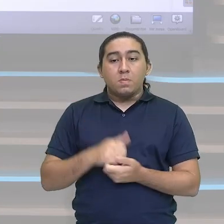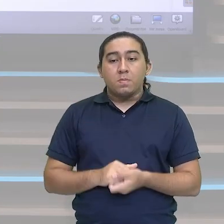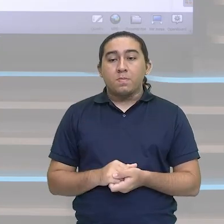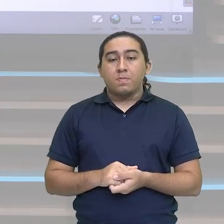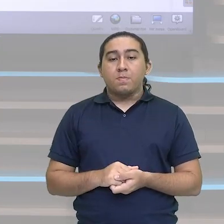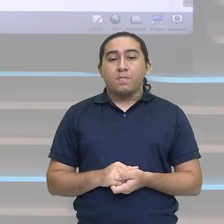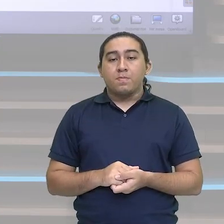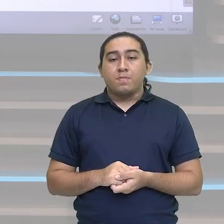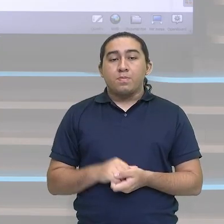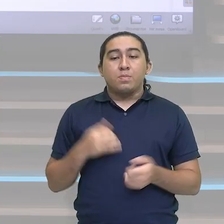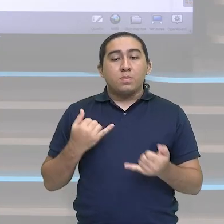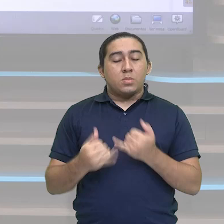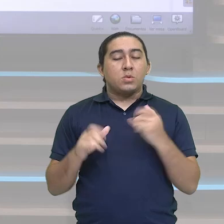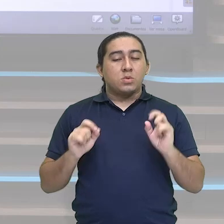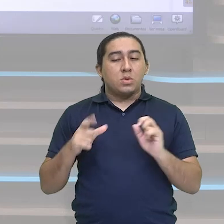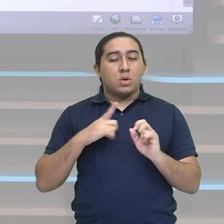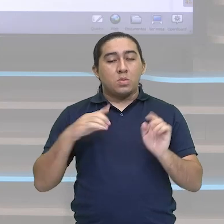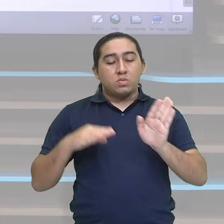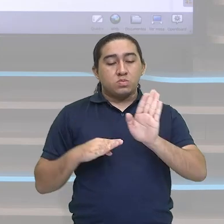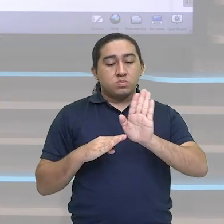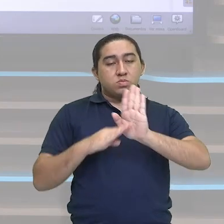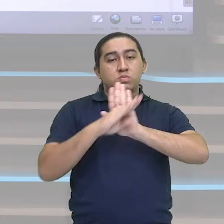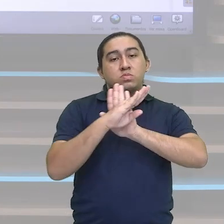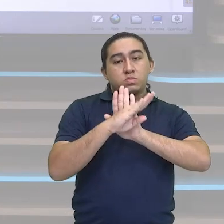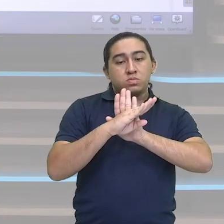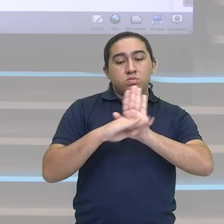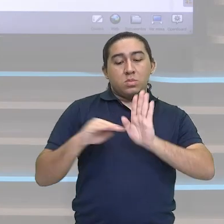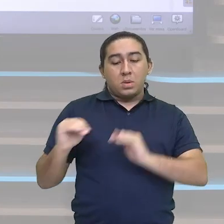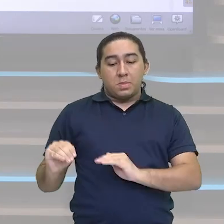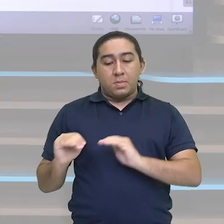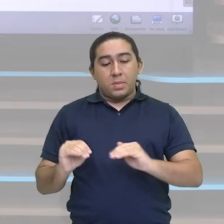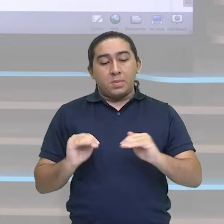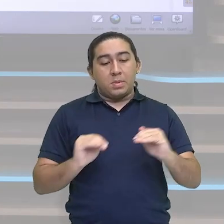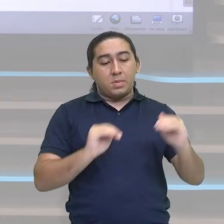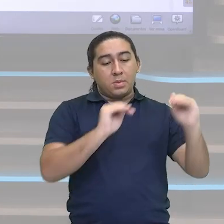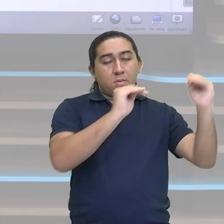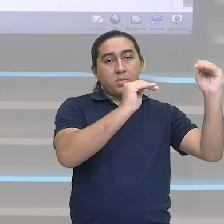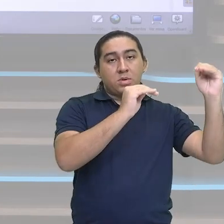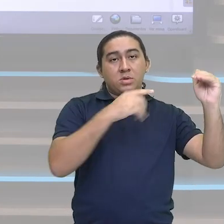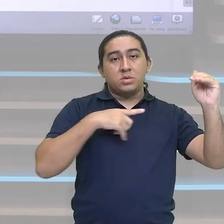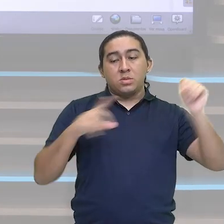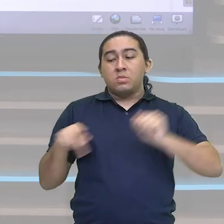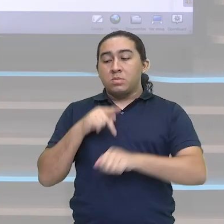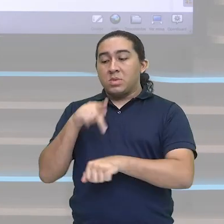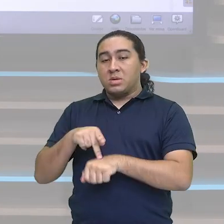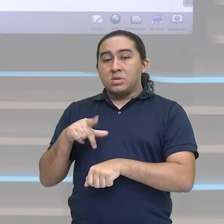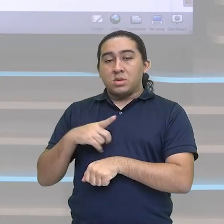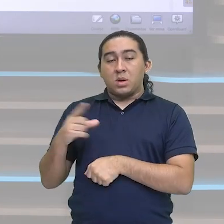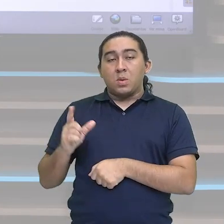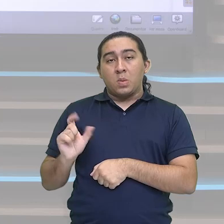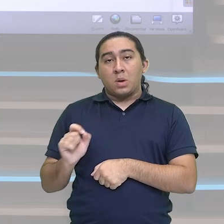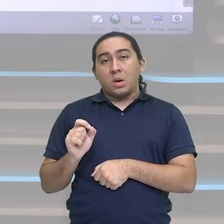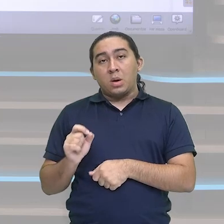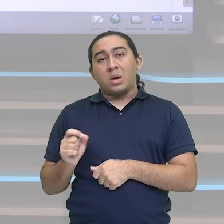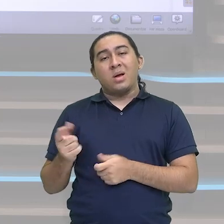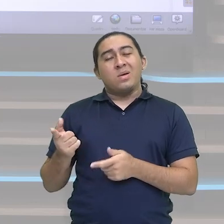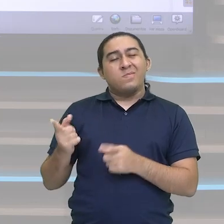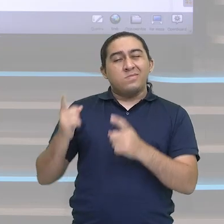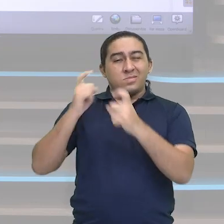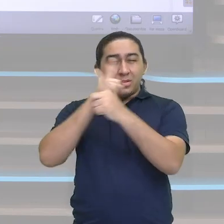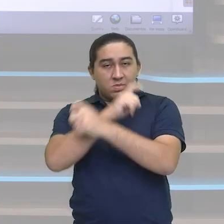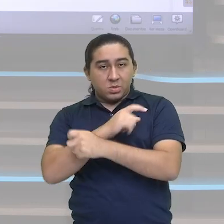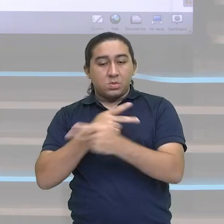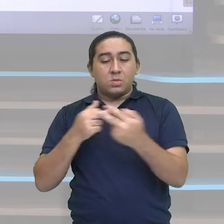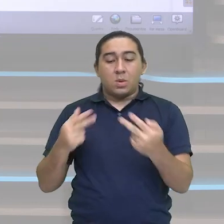isso aqui é como se fosse aí uma escala, né, que vai aumentando desde os países que têm uma qualidade de vida com muitos desafios, com